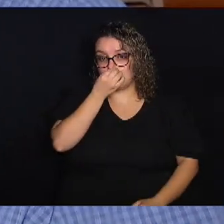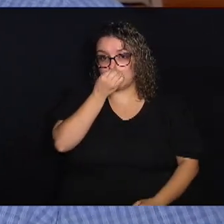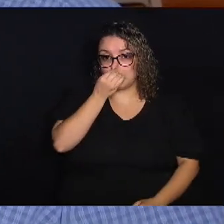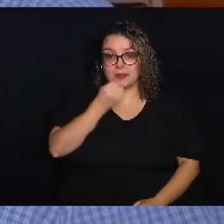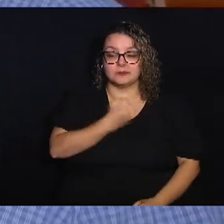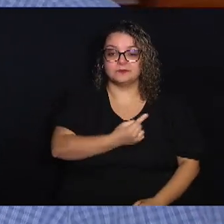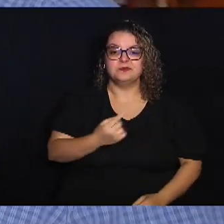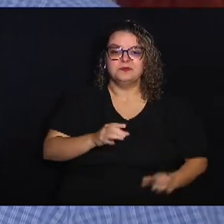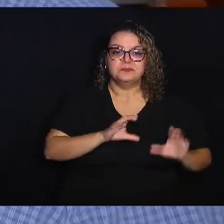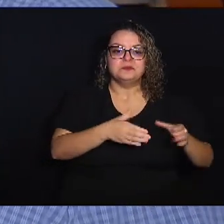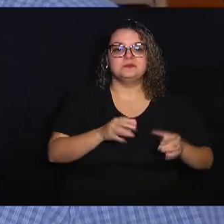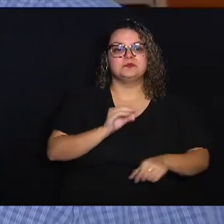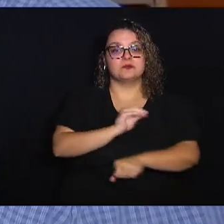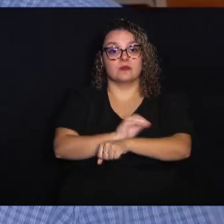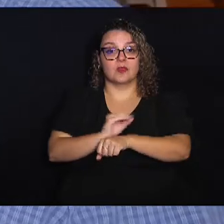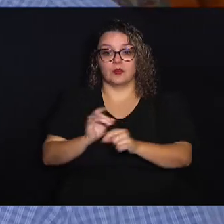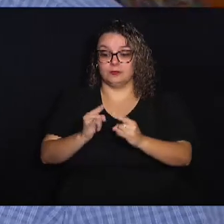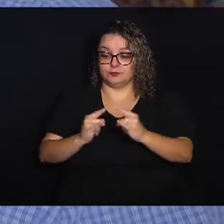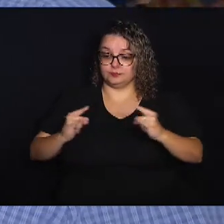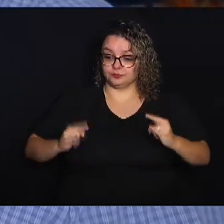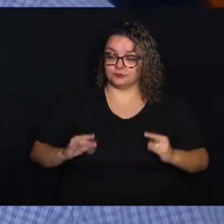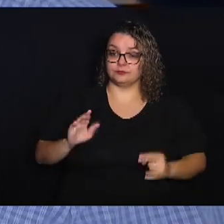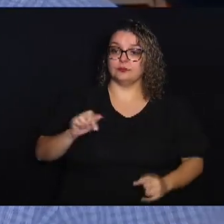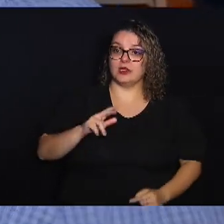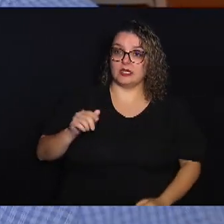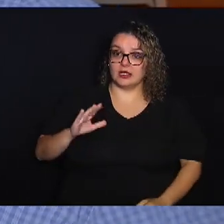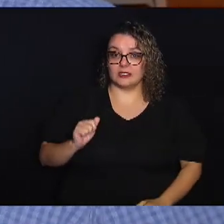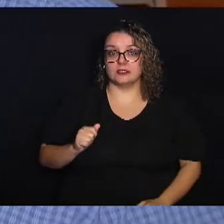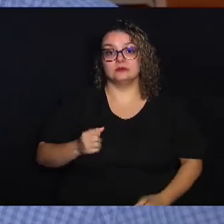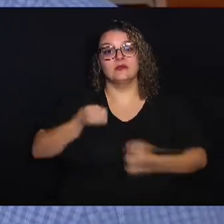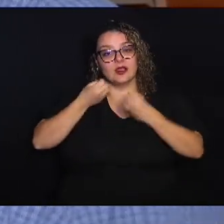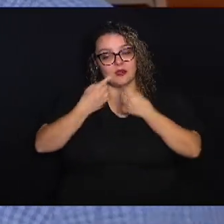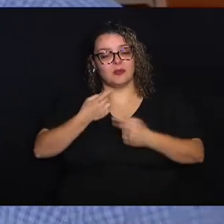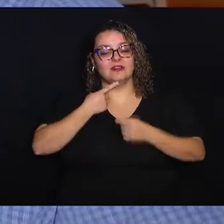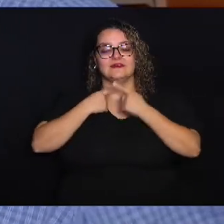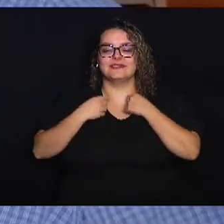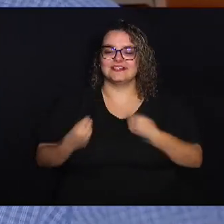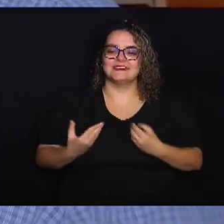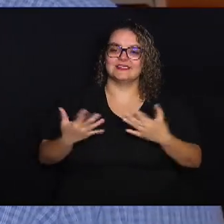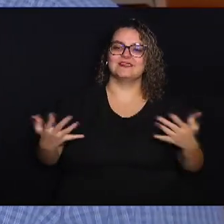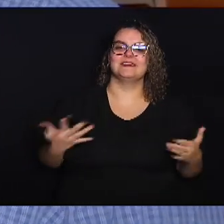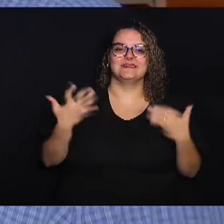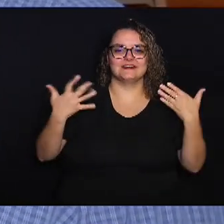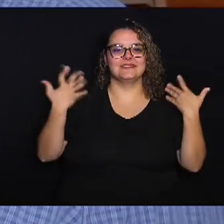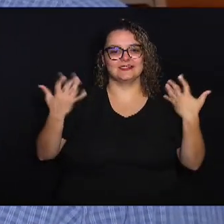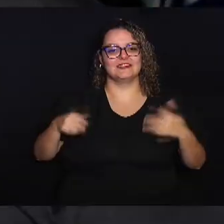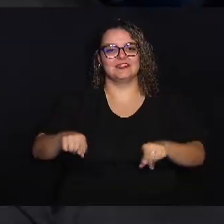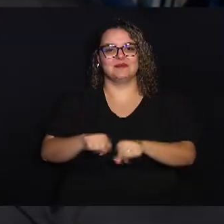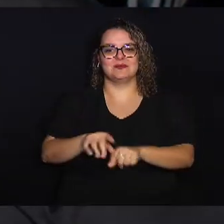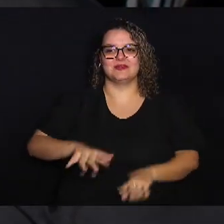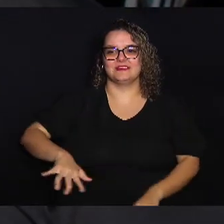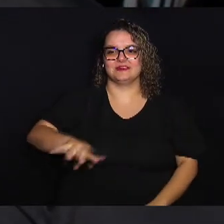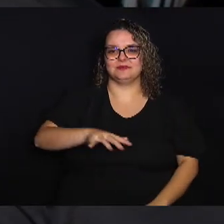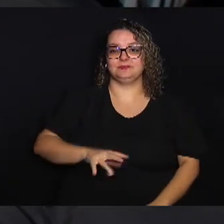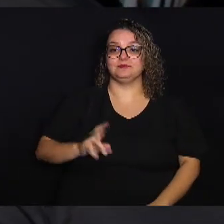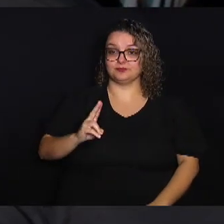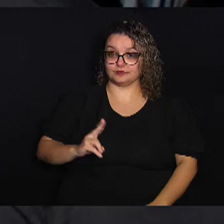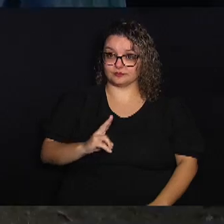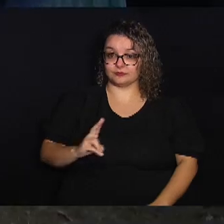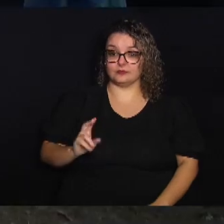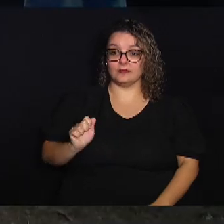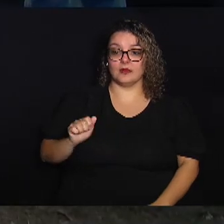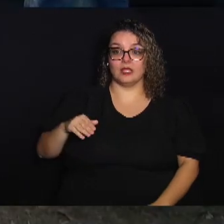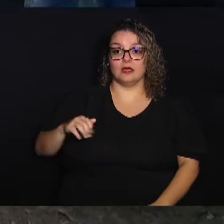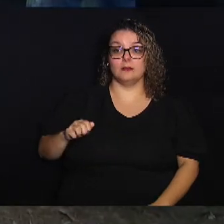comunidade, cuidando de uma barraca, né? Enfim, a boa vontade do povo levando alegria também para o povo da nossa região. Para o padre